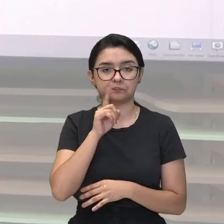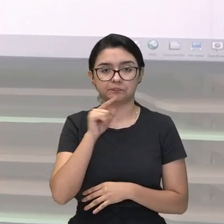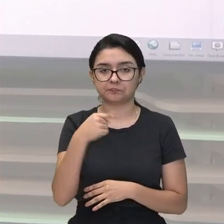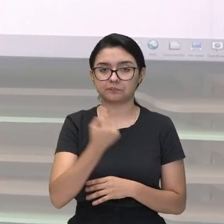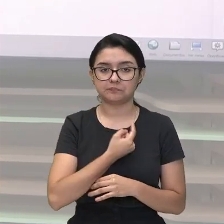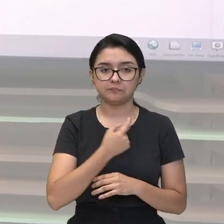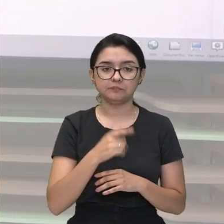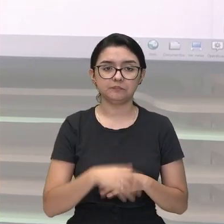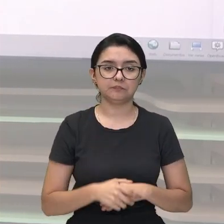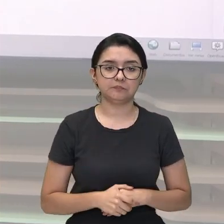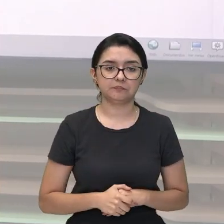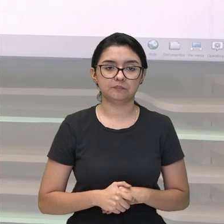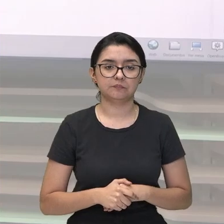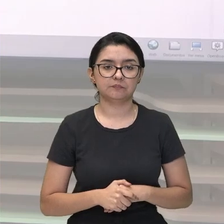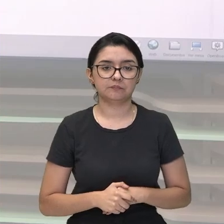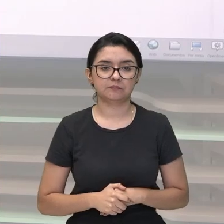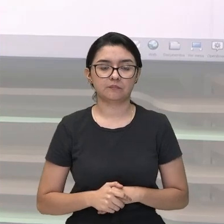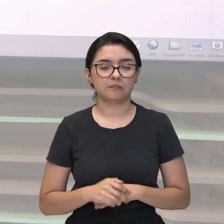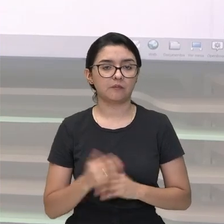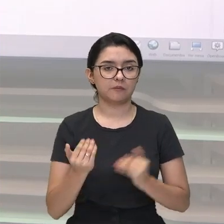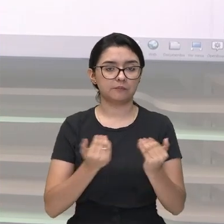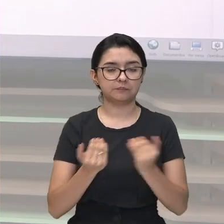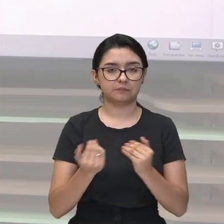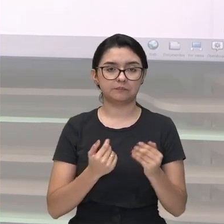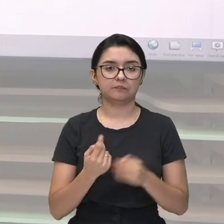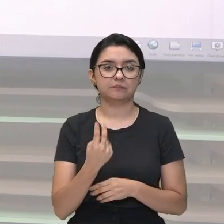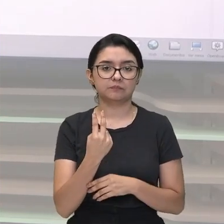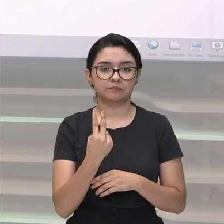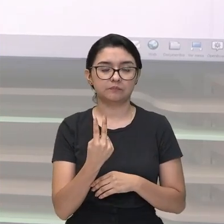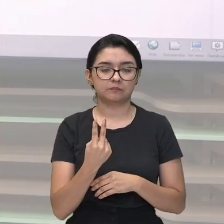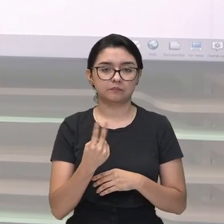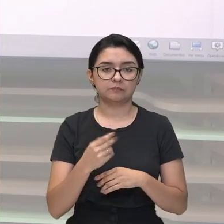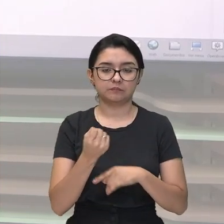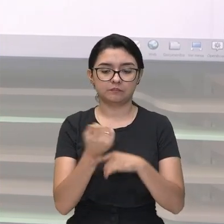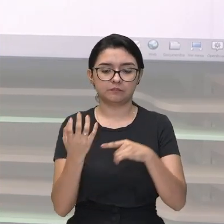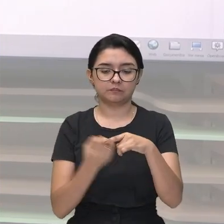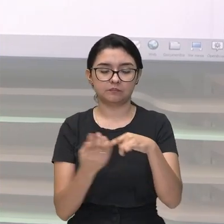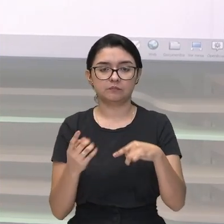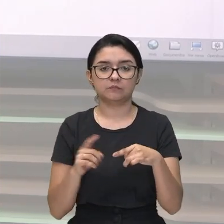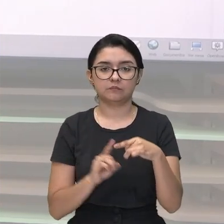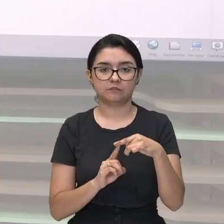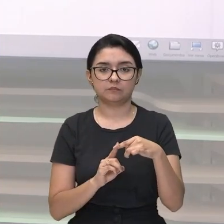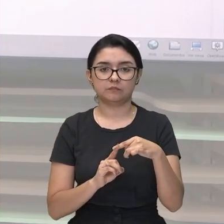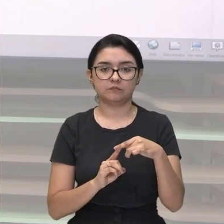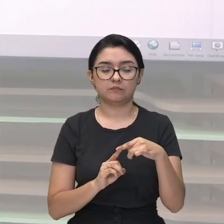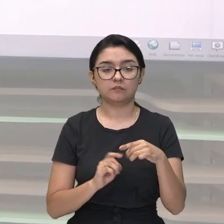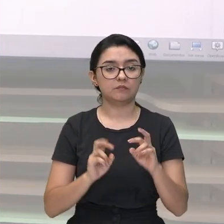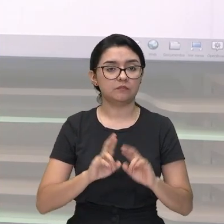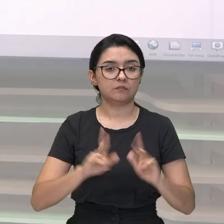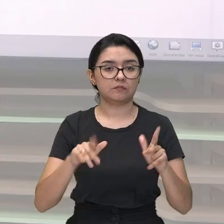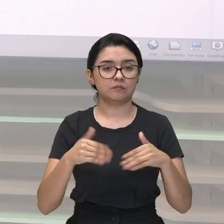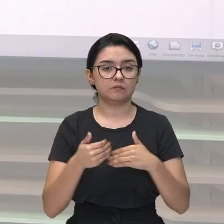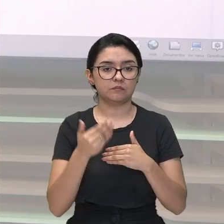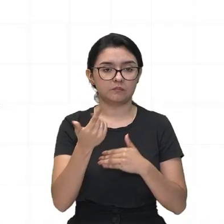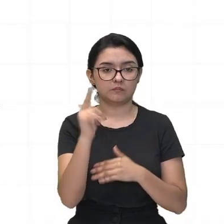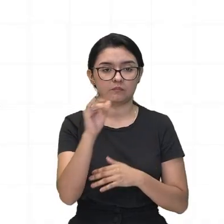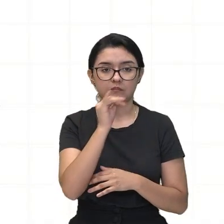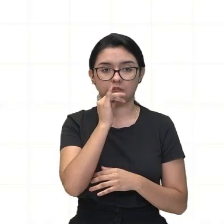envolvendo, comparando duas grandezas fracionárias cujos denominadores são diferentes. Vamos para o nosso próximo